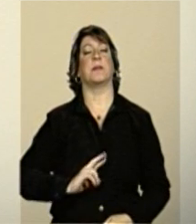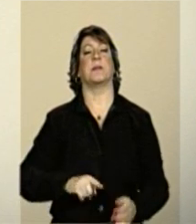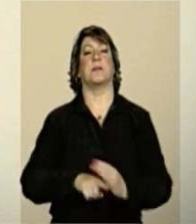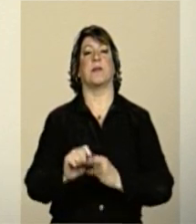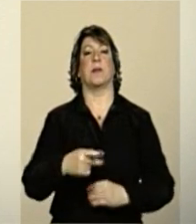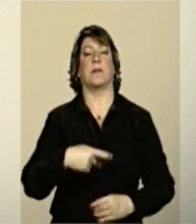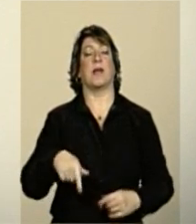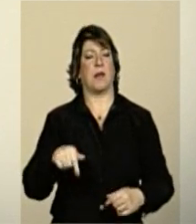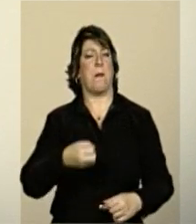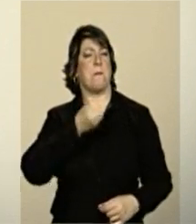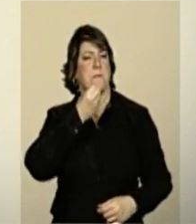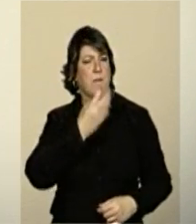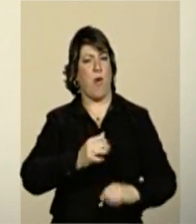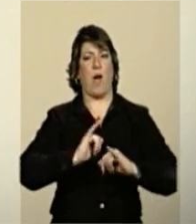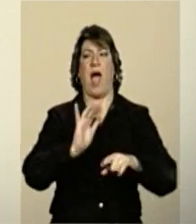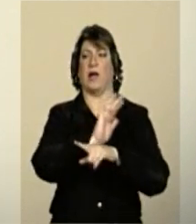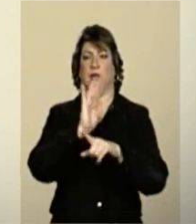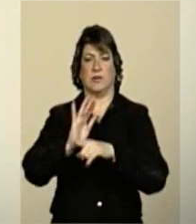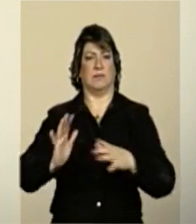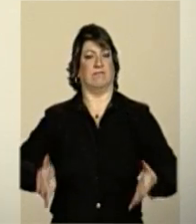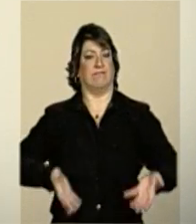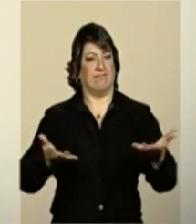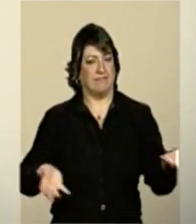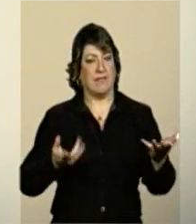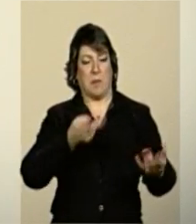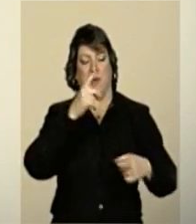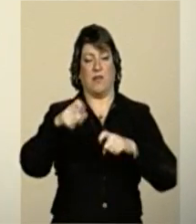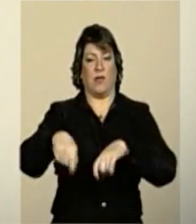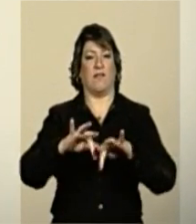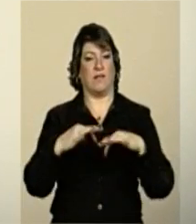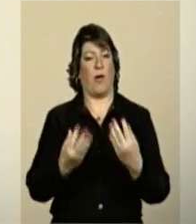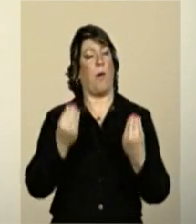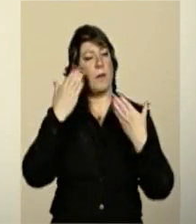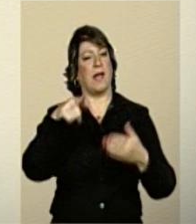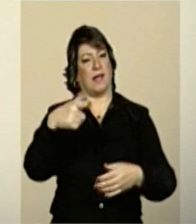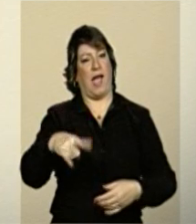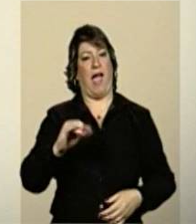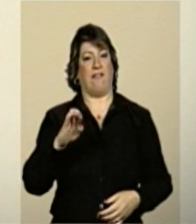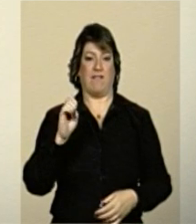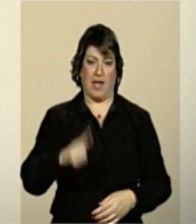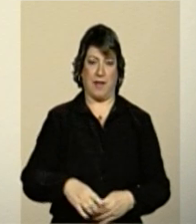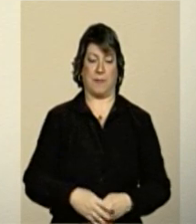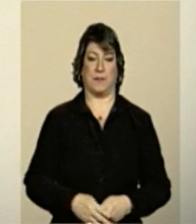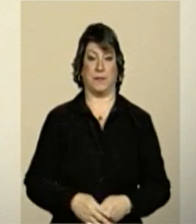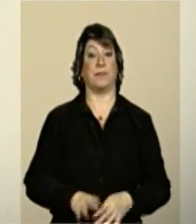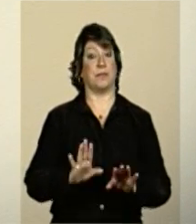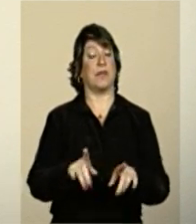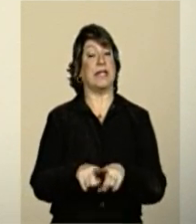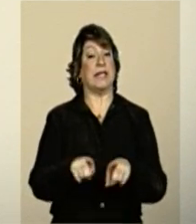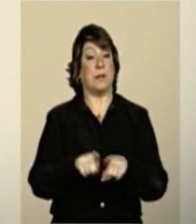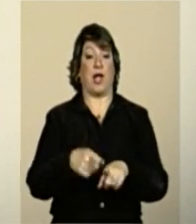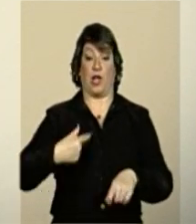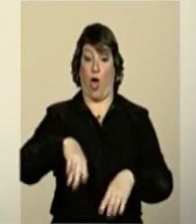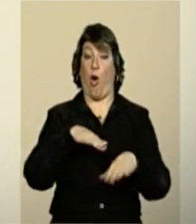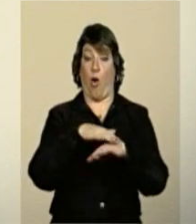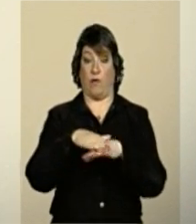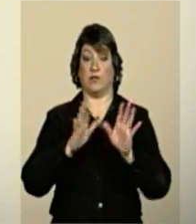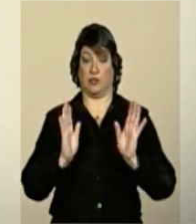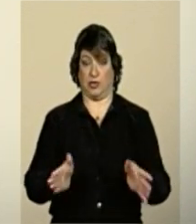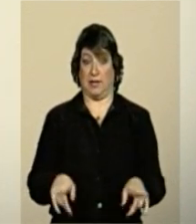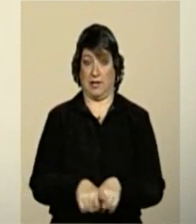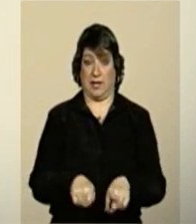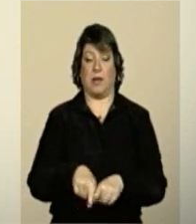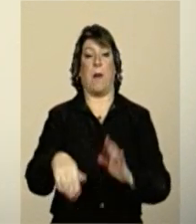essas notícias vão animar ainda mais os produtores familiares do Brasil. Obrigado por mais esse café. Além disso que nós falamos,